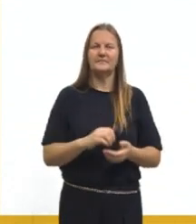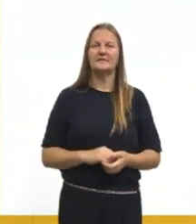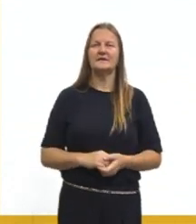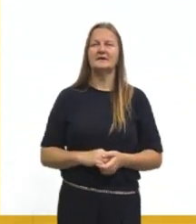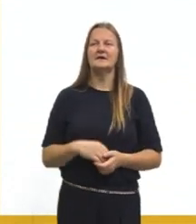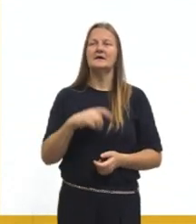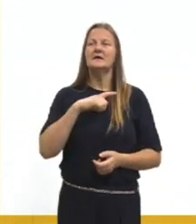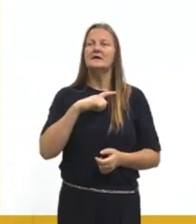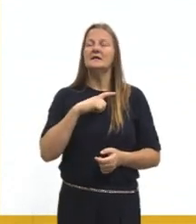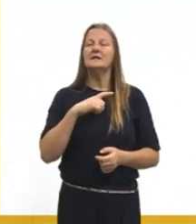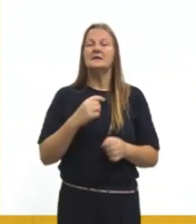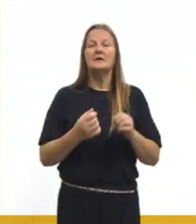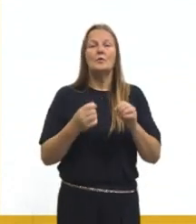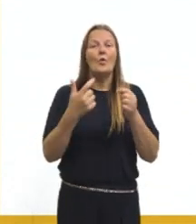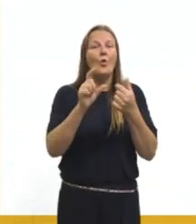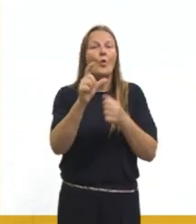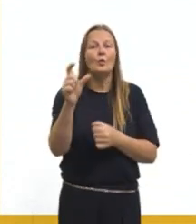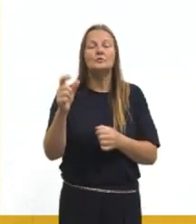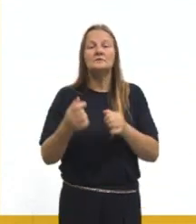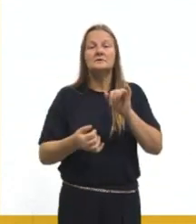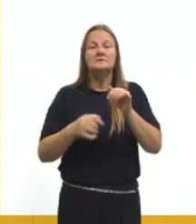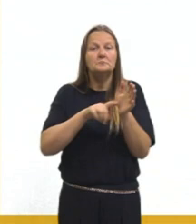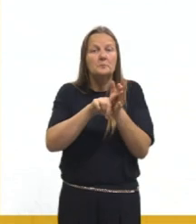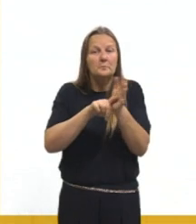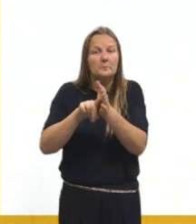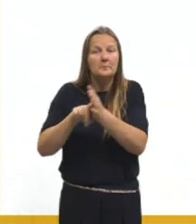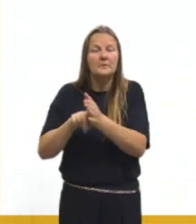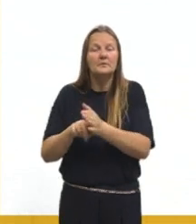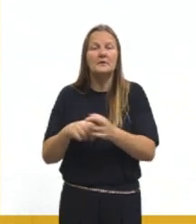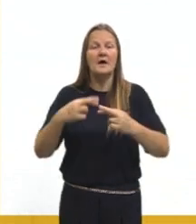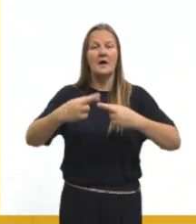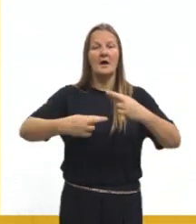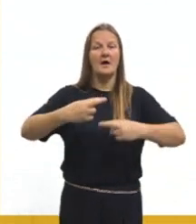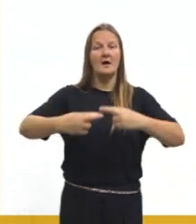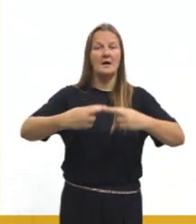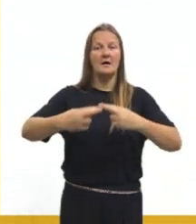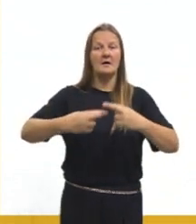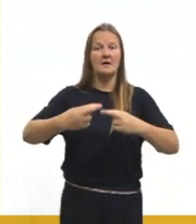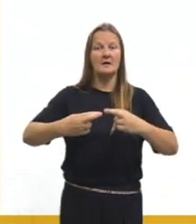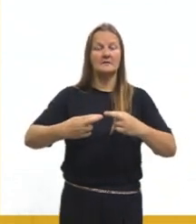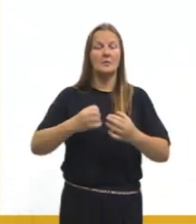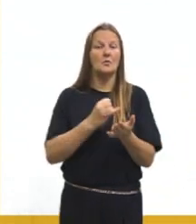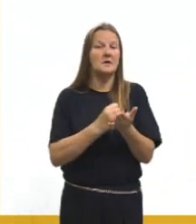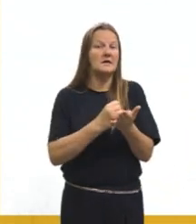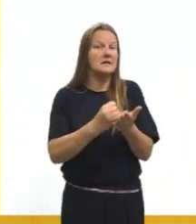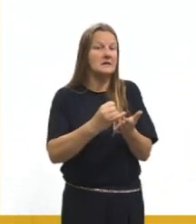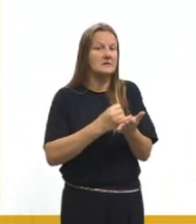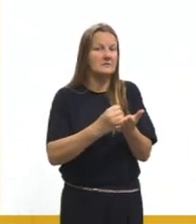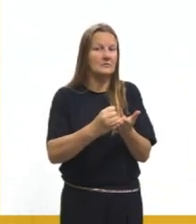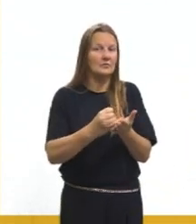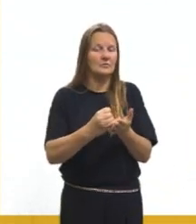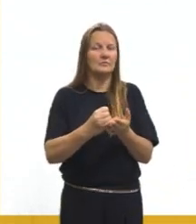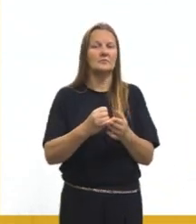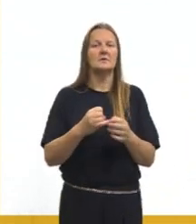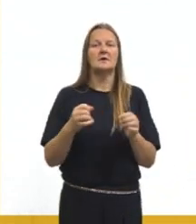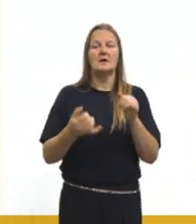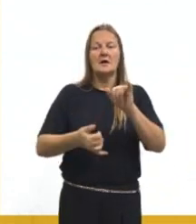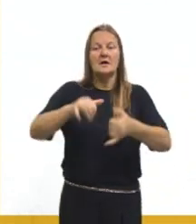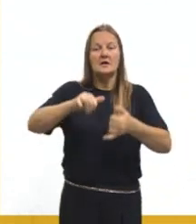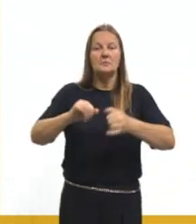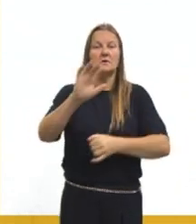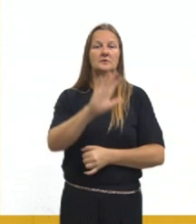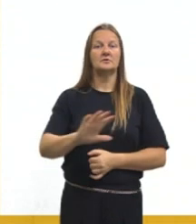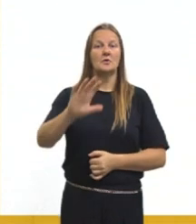dentre as outras questões caiu muita reação inorgânica né que é de química geral Foram